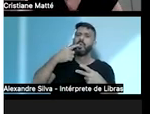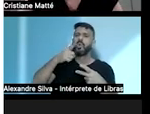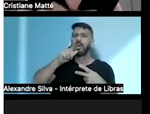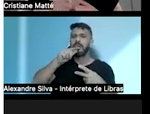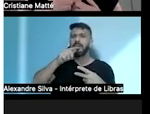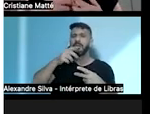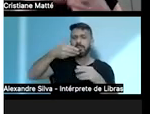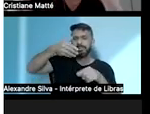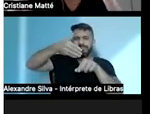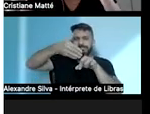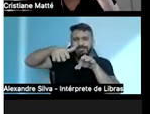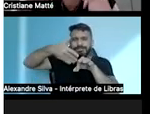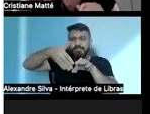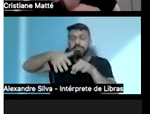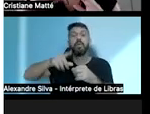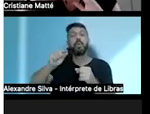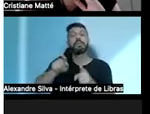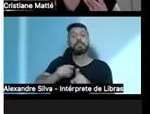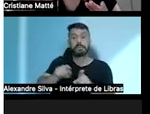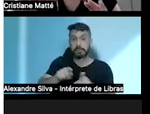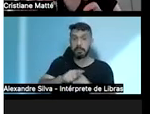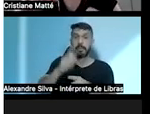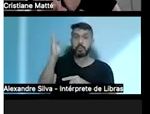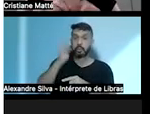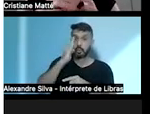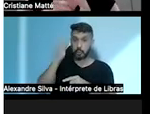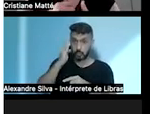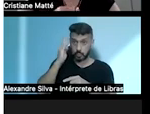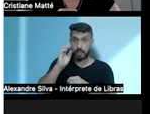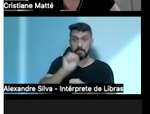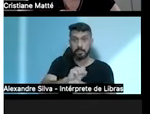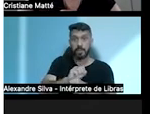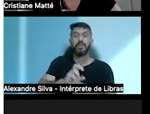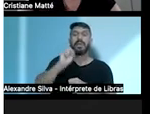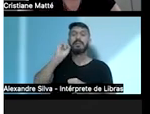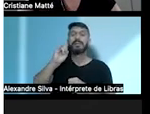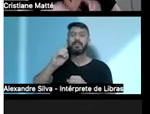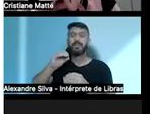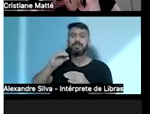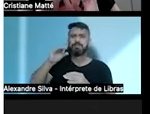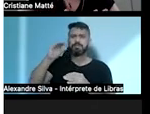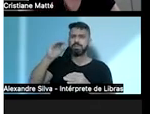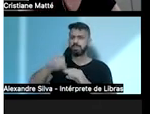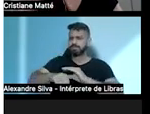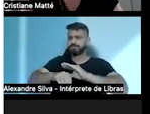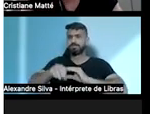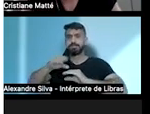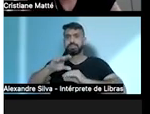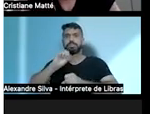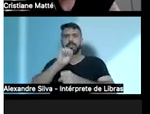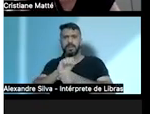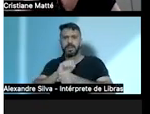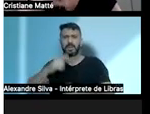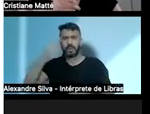parar. Quando tiver uma tontura, pare imediatamente. Quando tiver algum inchaço que está diferente, pare imediatamente. Dor